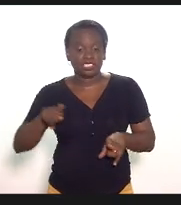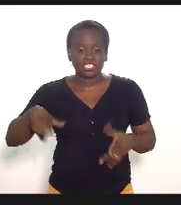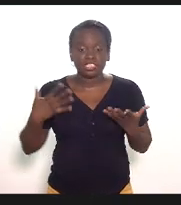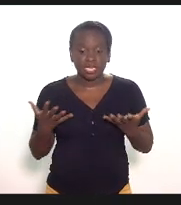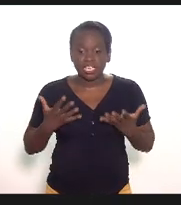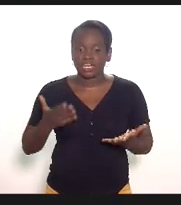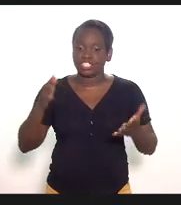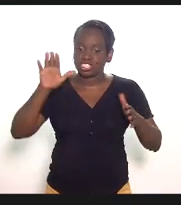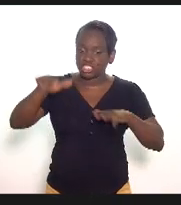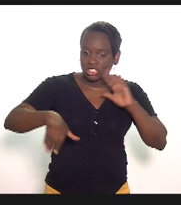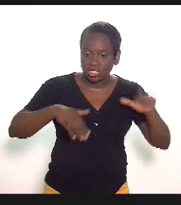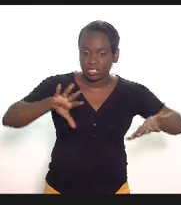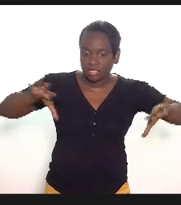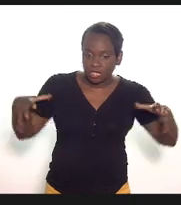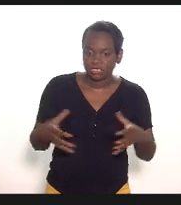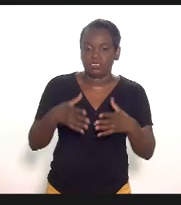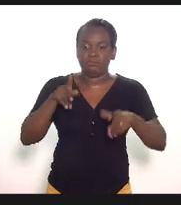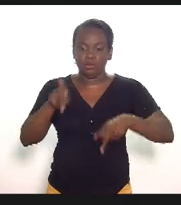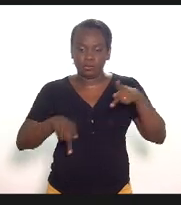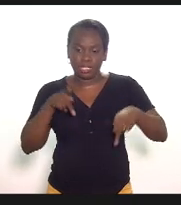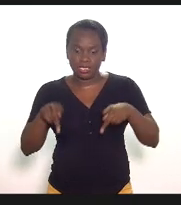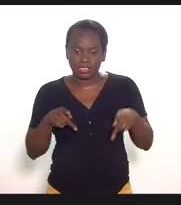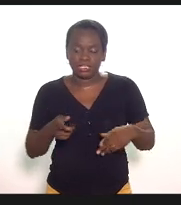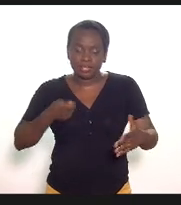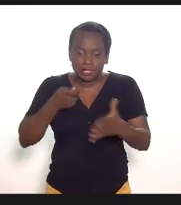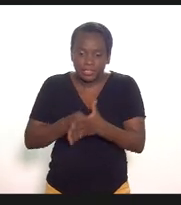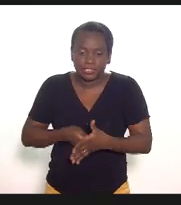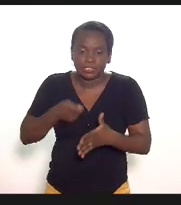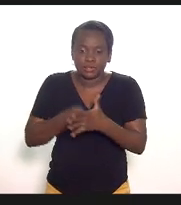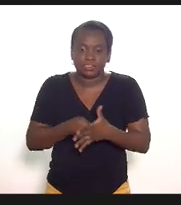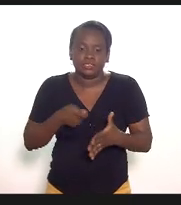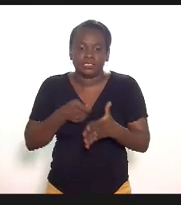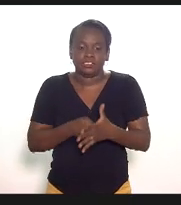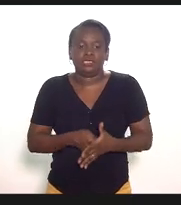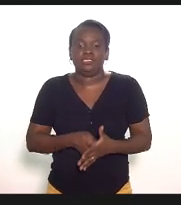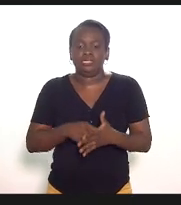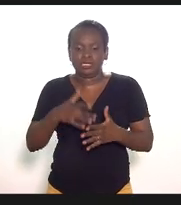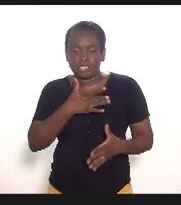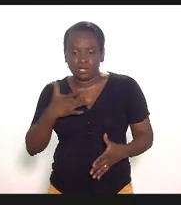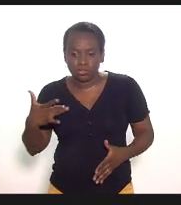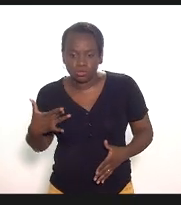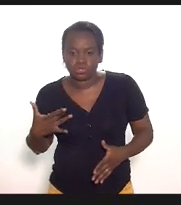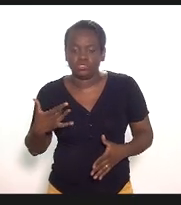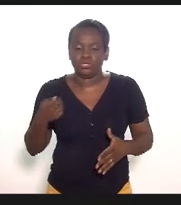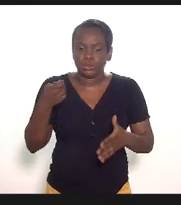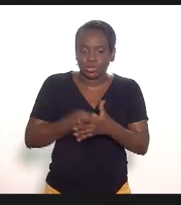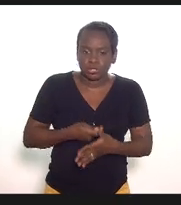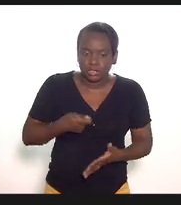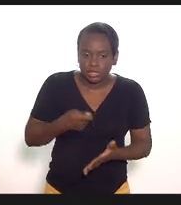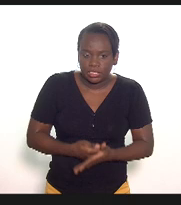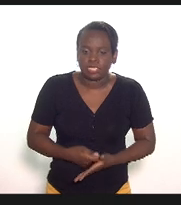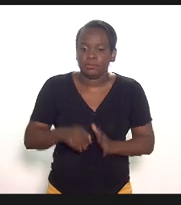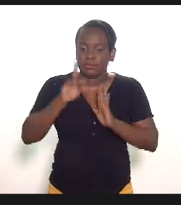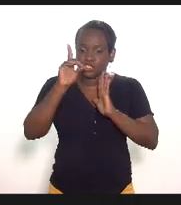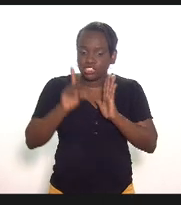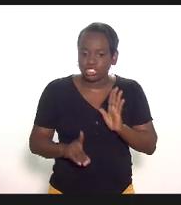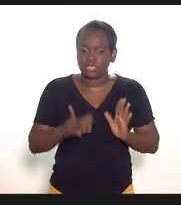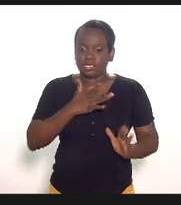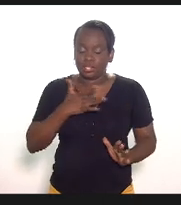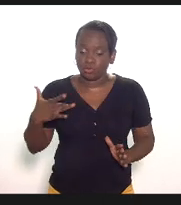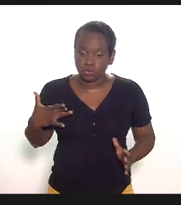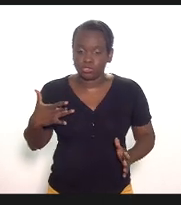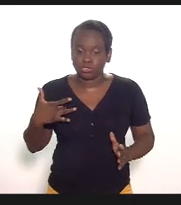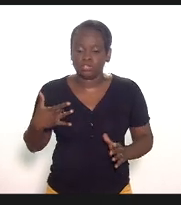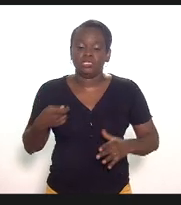chamar a população para lutar, lutar pela saúde, lutar pelo direito à